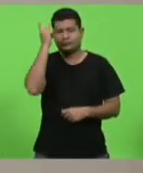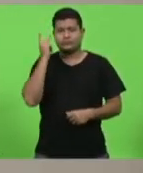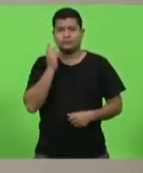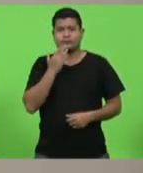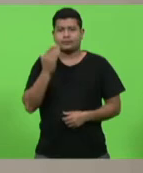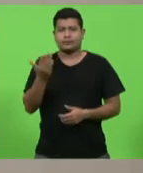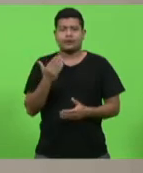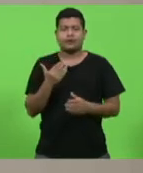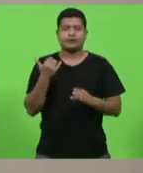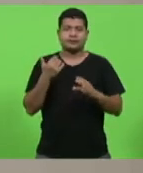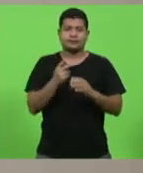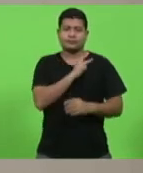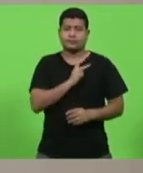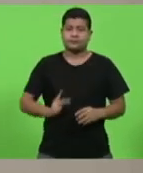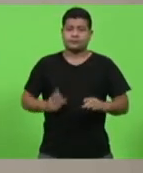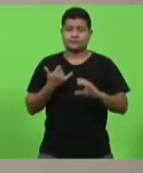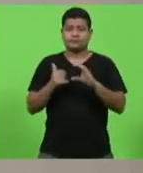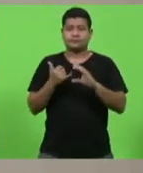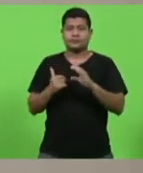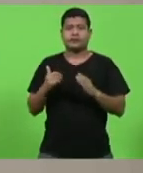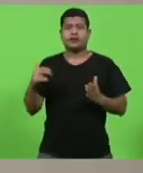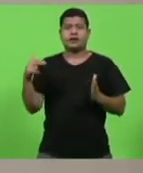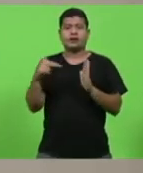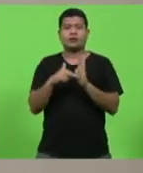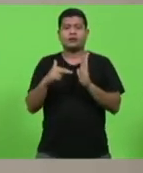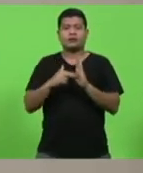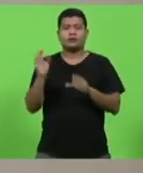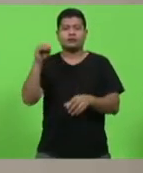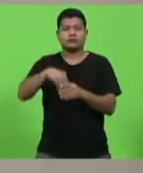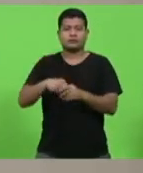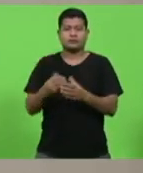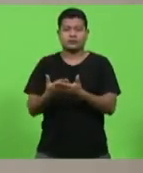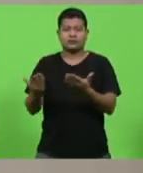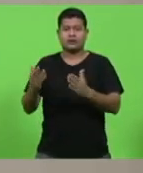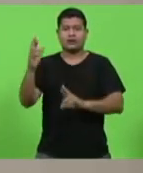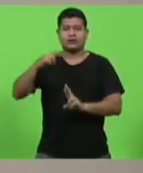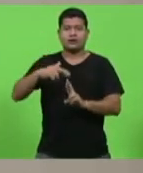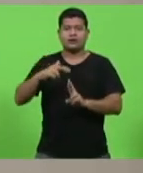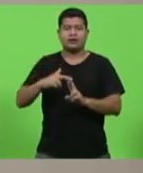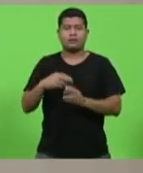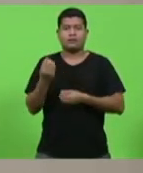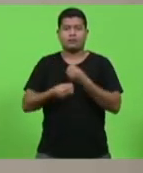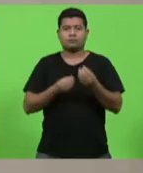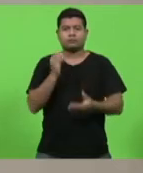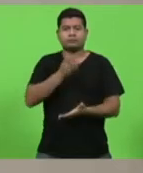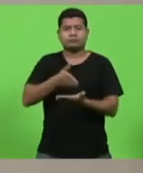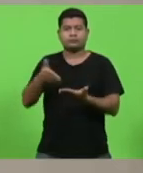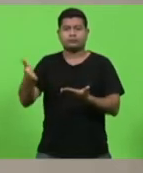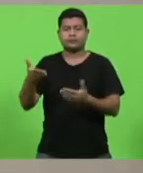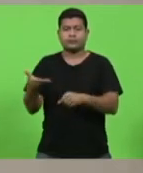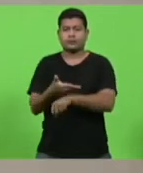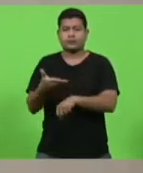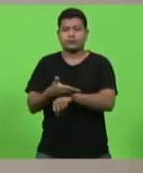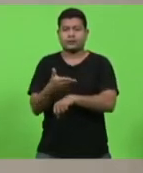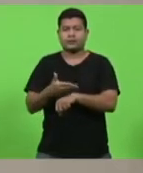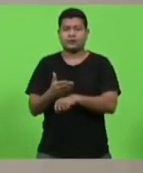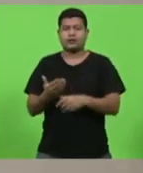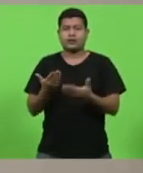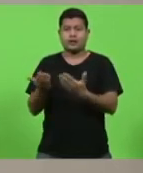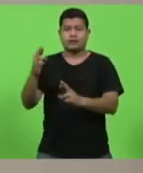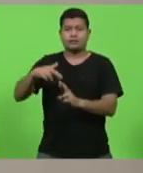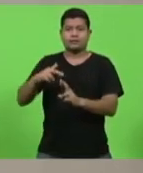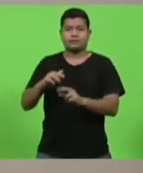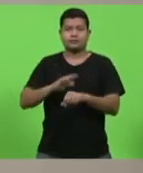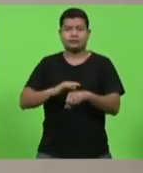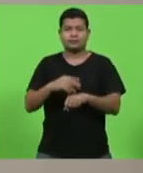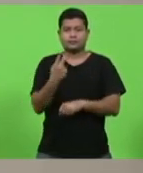acerca da normativa interna referente à forma de pagamento da participação financeira do consumidor em obras executadas pela referida entidade. em